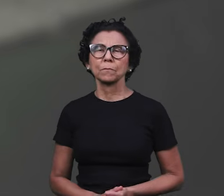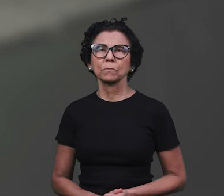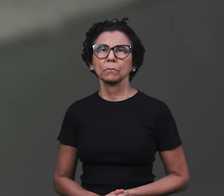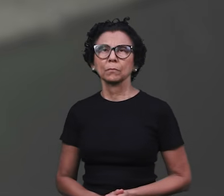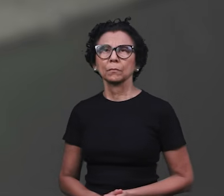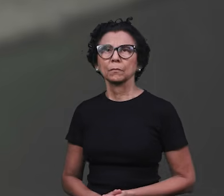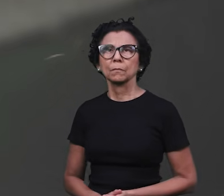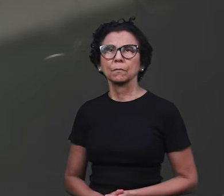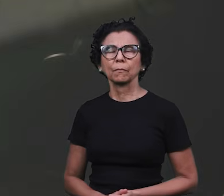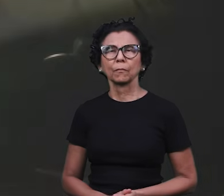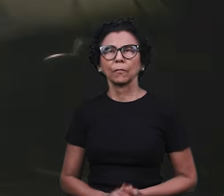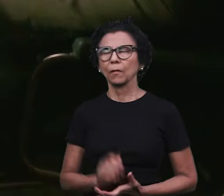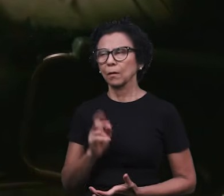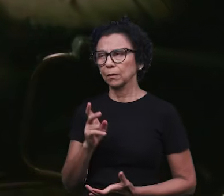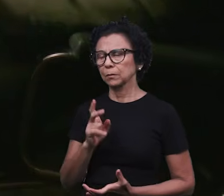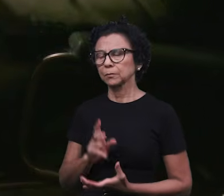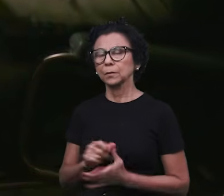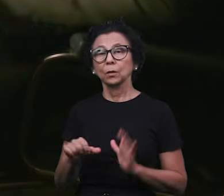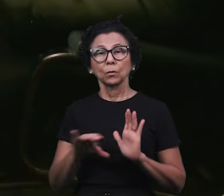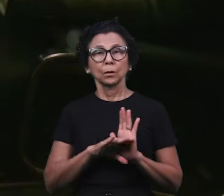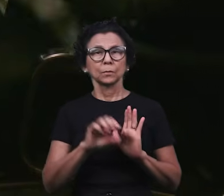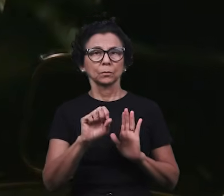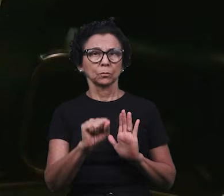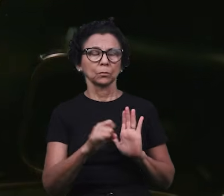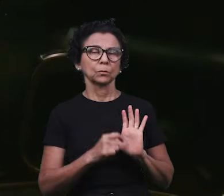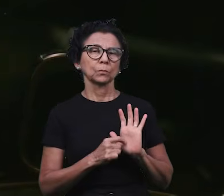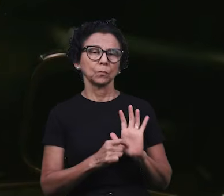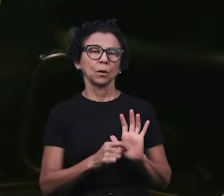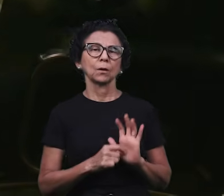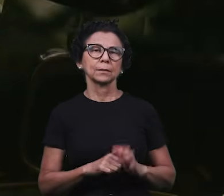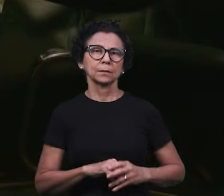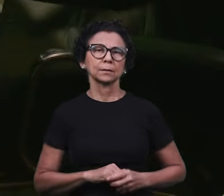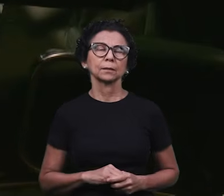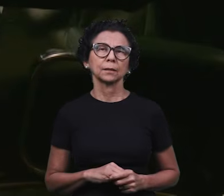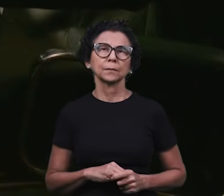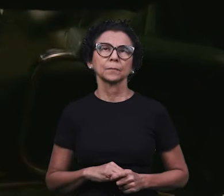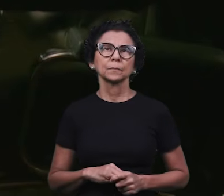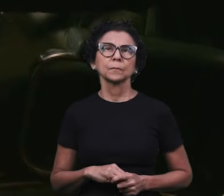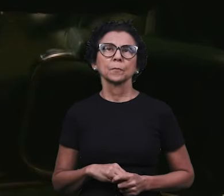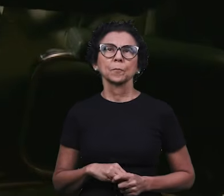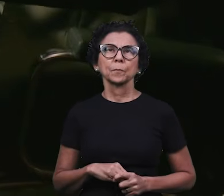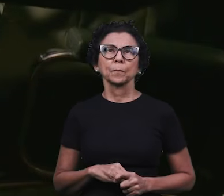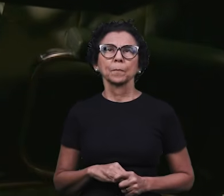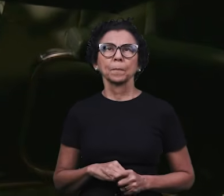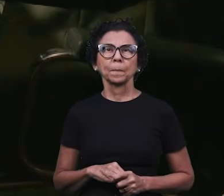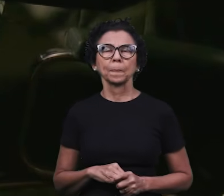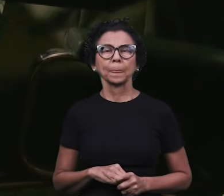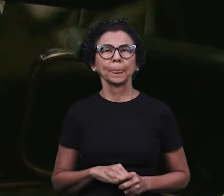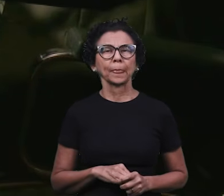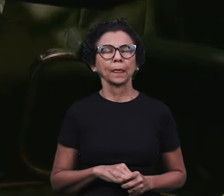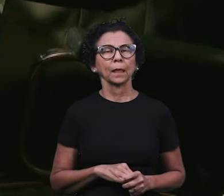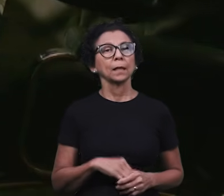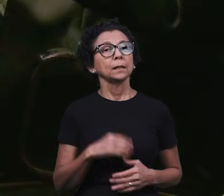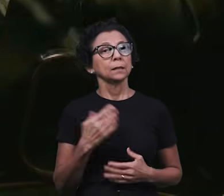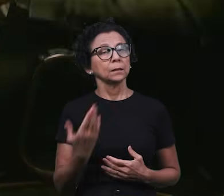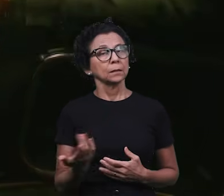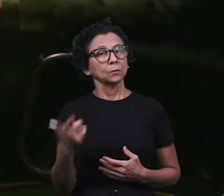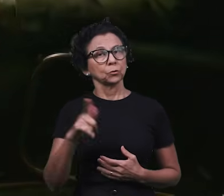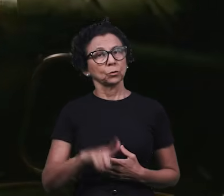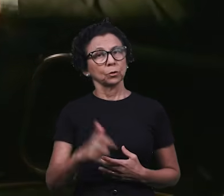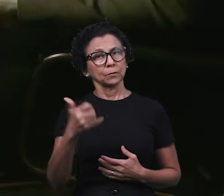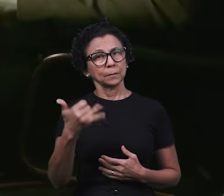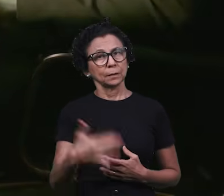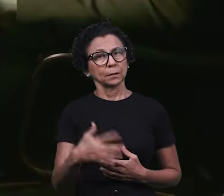só para... Quando a gente lê aqui o capítulo 8, e é claro, lembrando a todos os ouvintes que nós estamos aqui fazendo